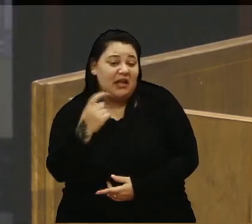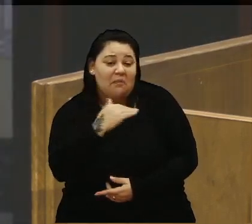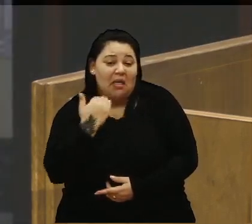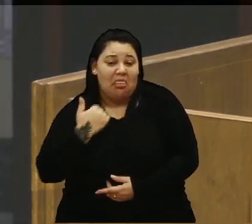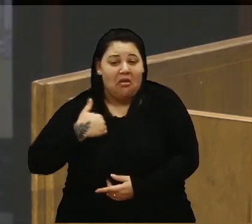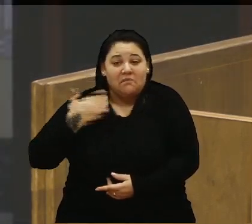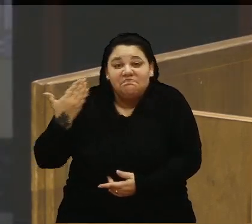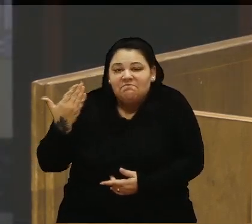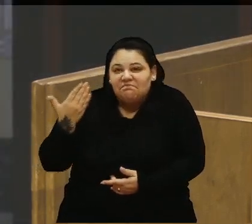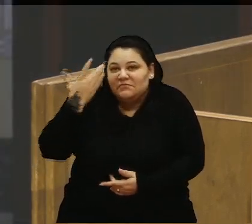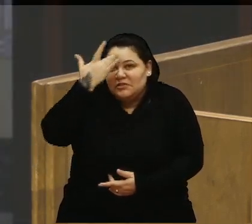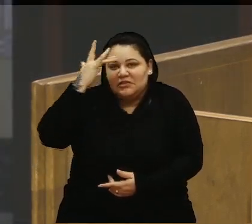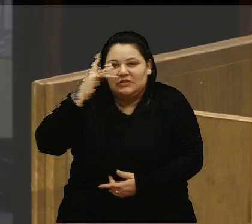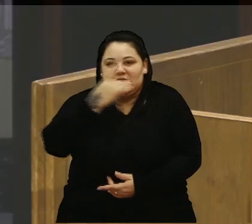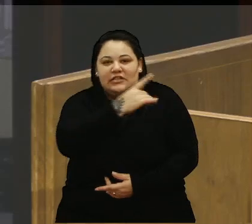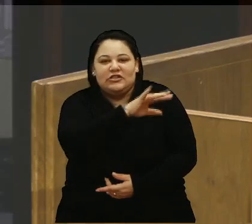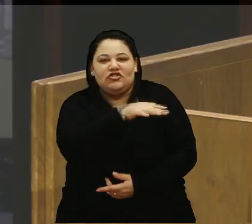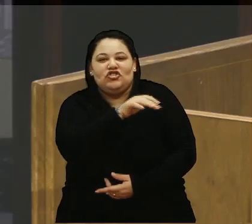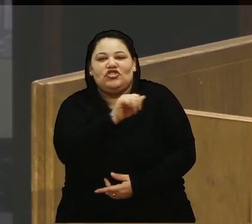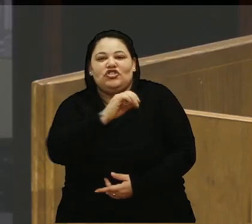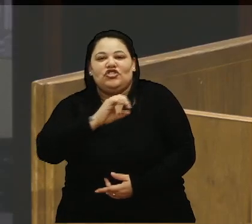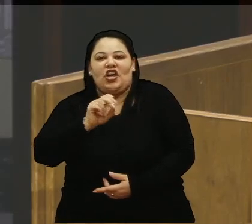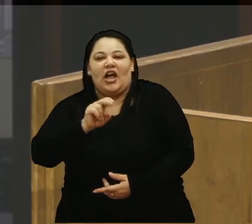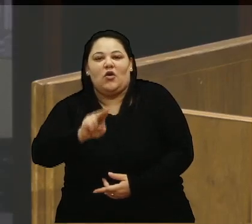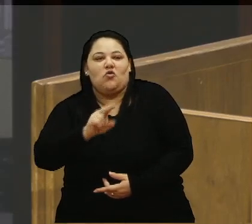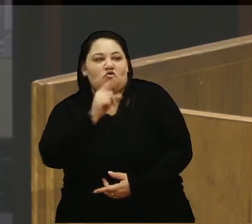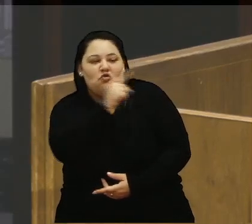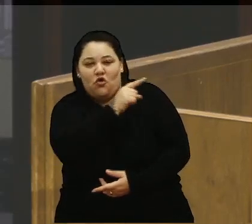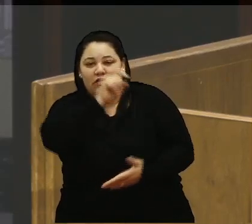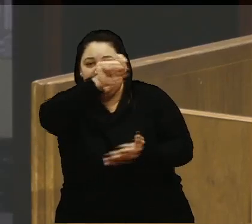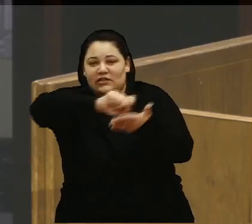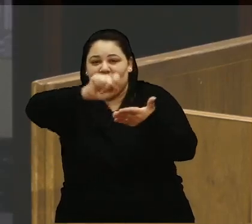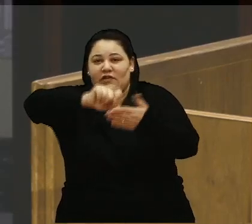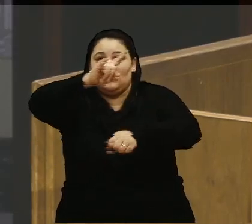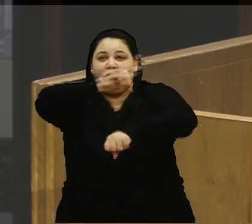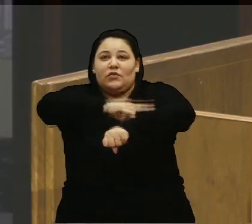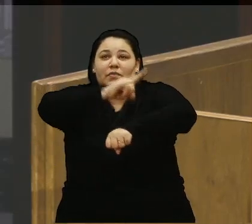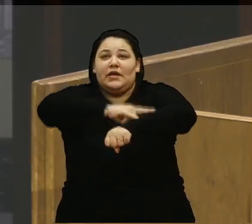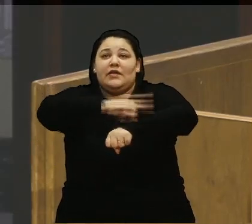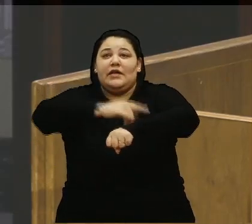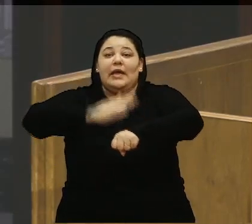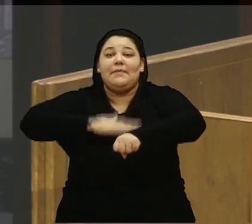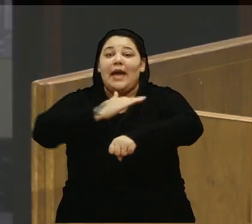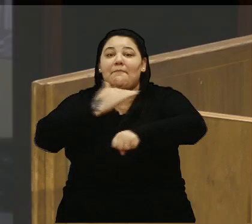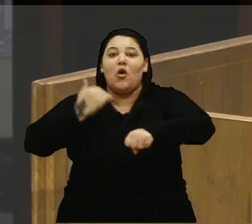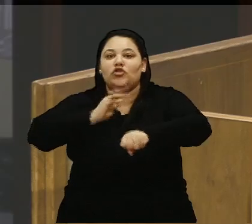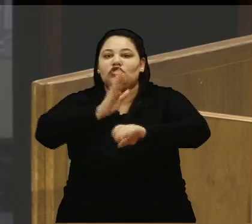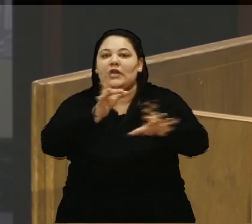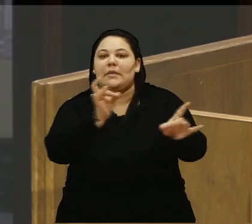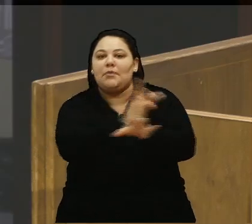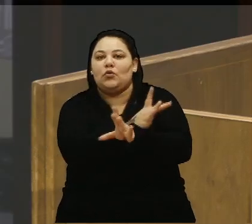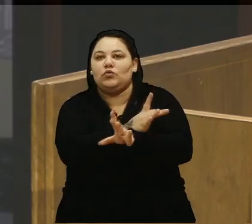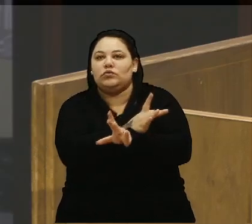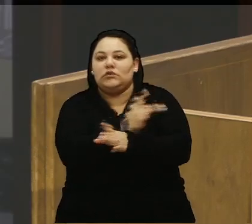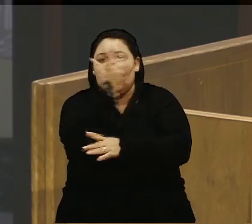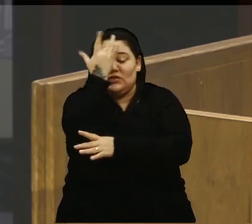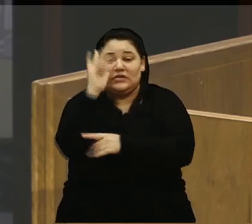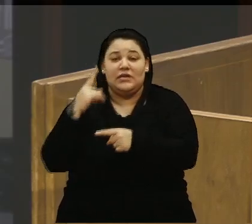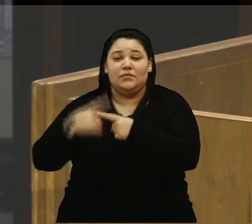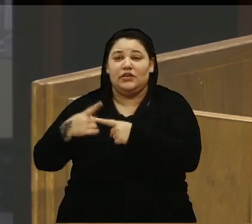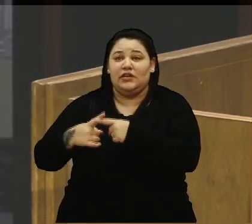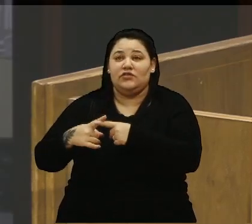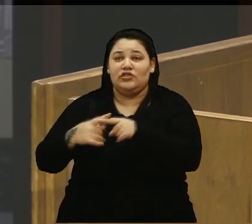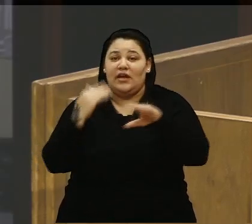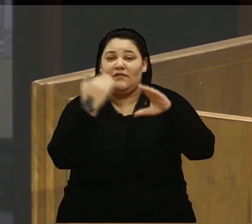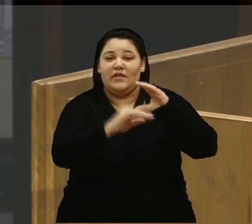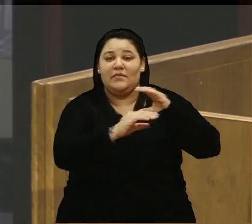aqui, esses jacu vieram aqui, escreveram aqui no banheiro, tá? Escreveram agora que a minha morte tá encomendada. Eu não sei o porquê, já oficiamos a casa aqui, vou mandar a Polícia